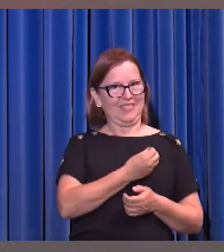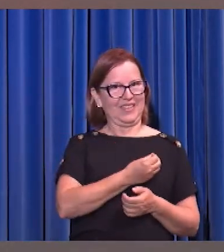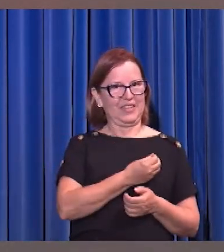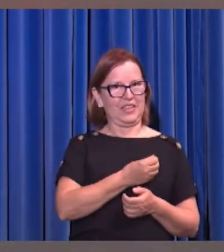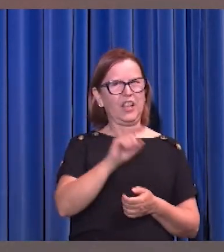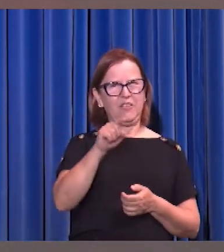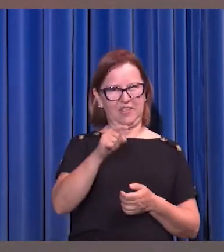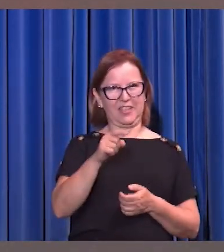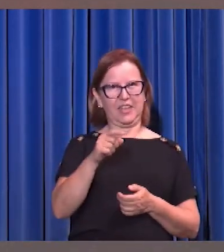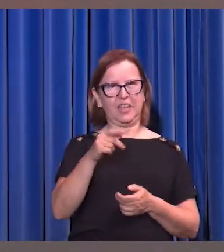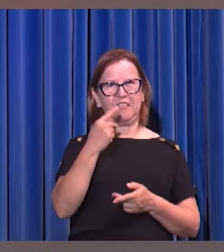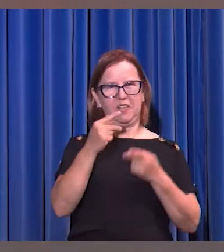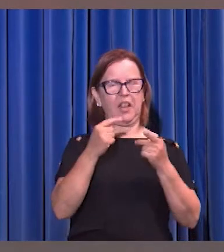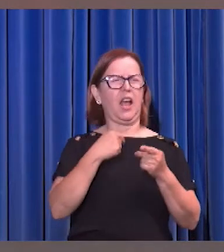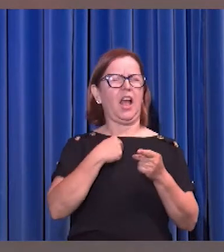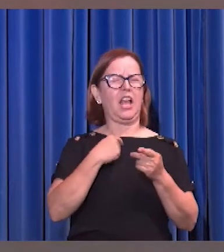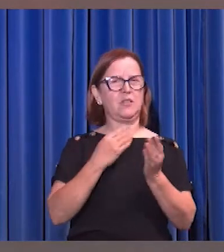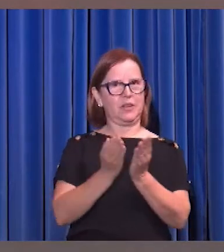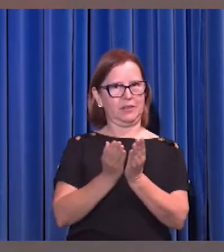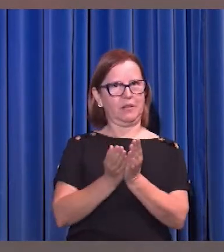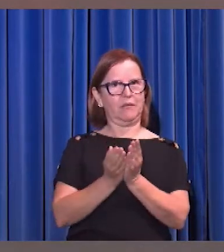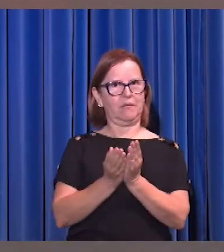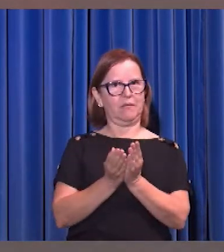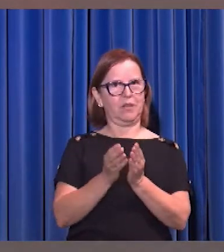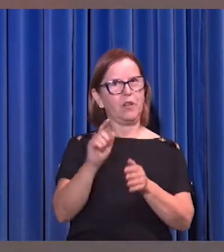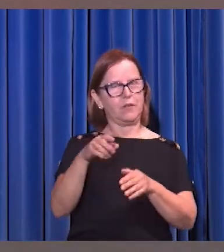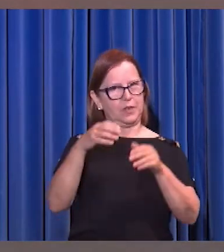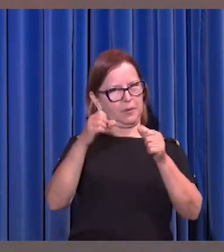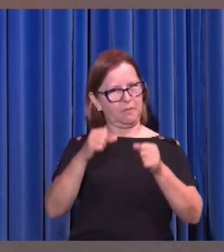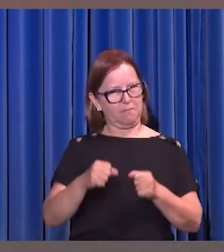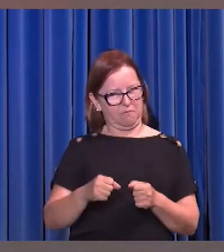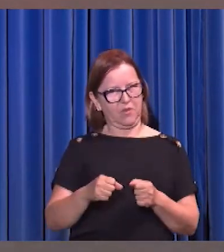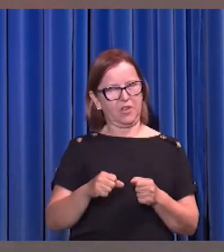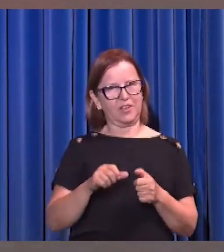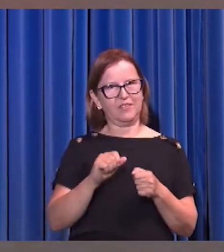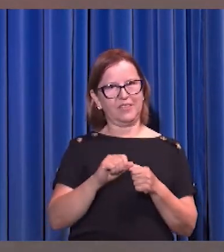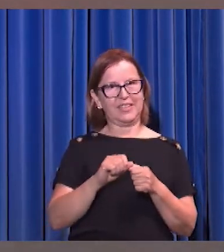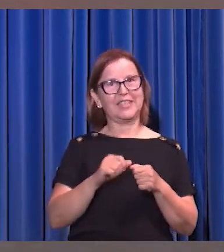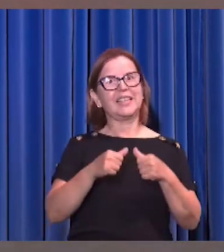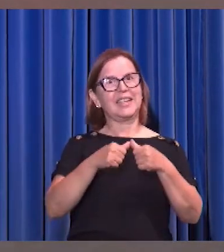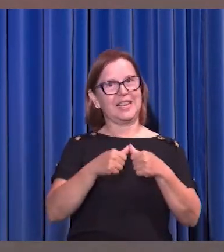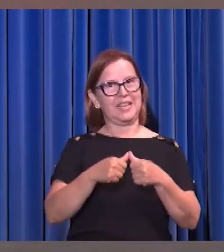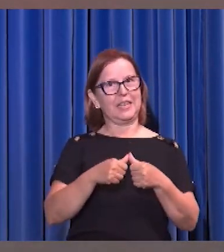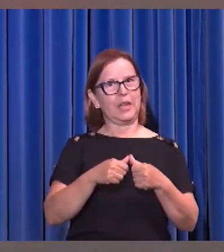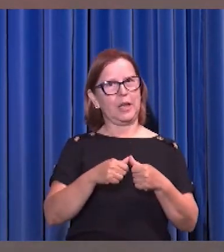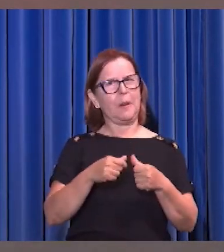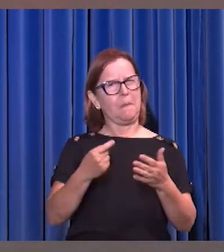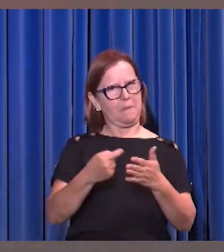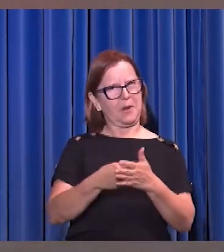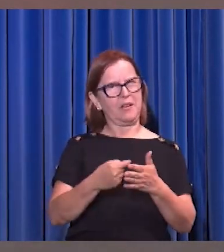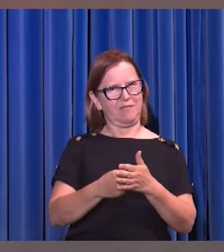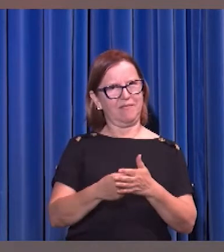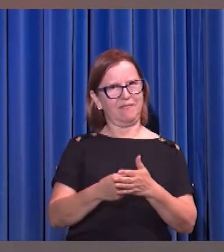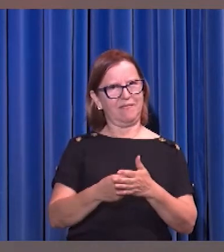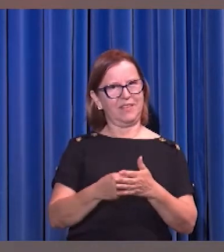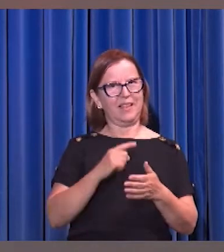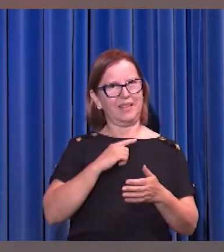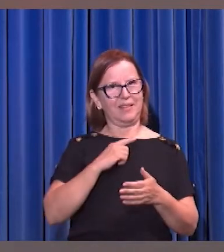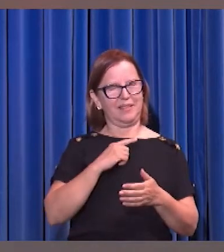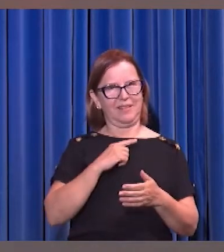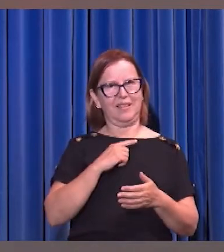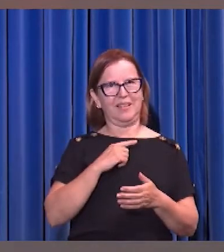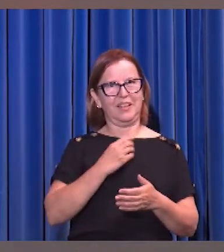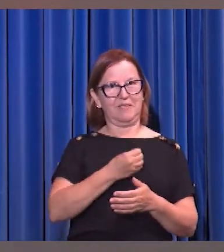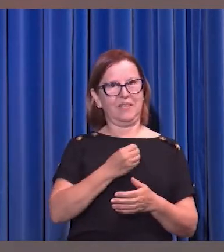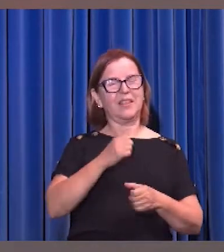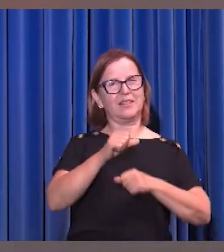cristão, você pode fazer essa pergunta? Existe algo em você que foi transformado, que foi mudado, que pode ser visto,